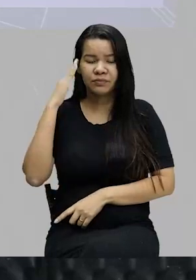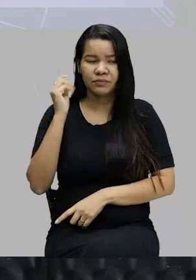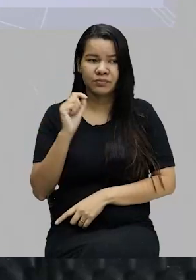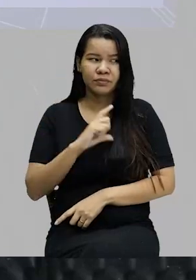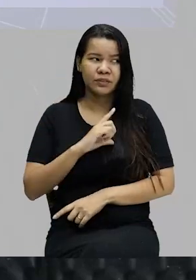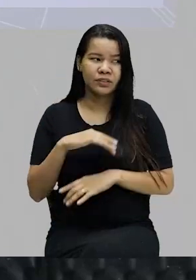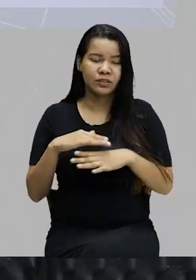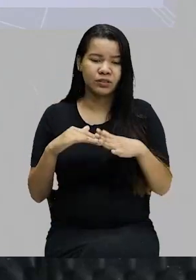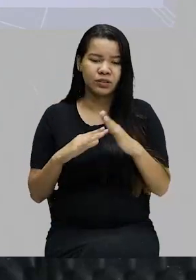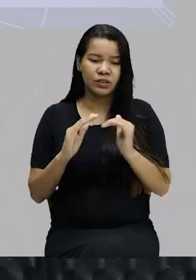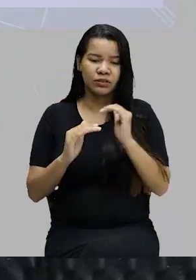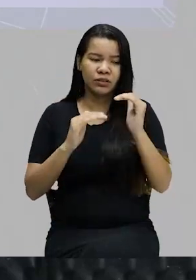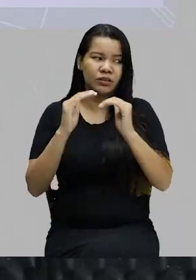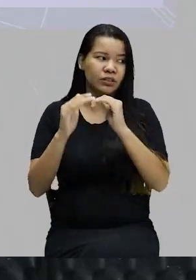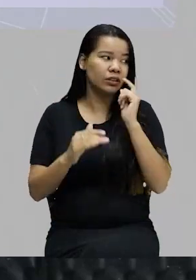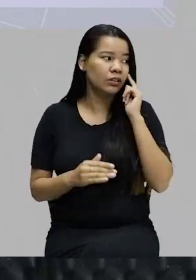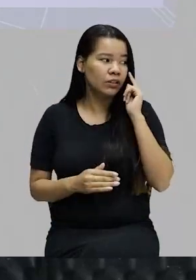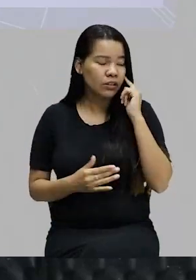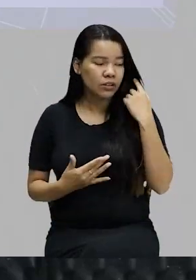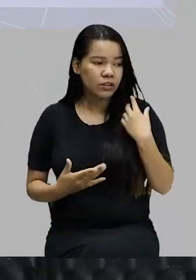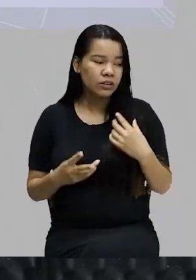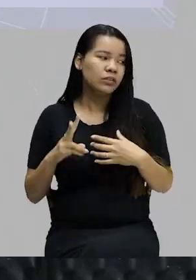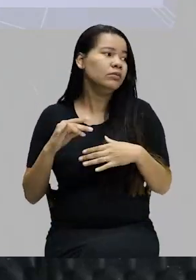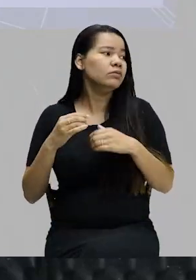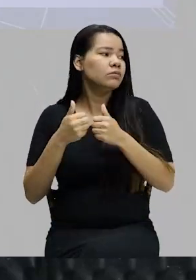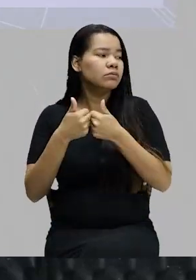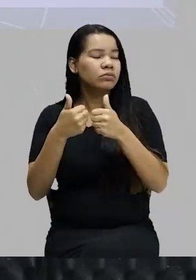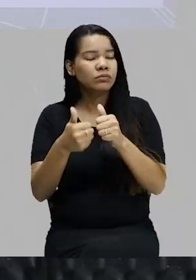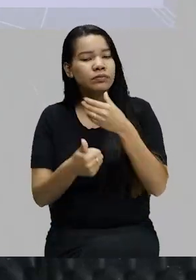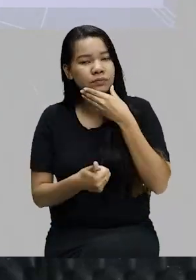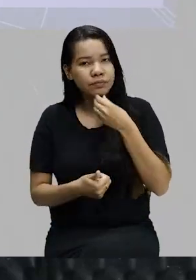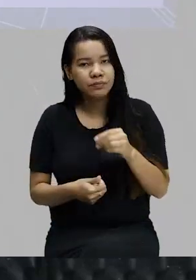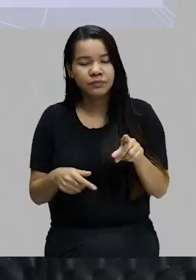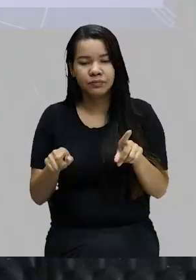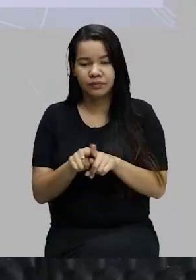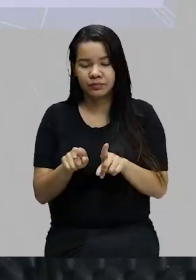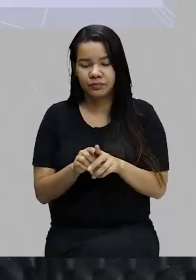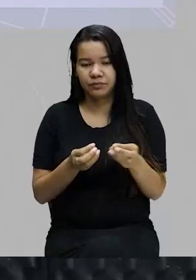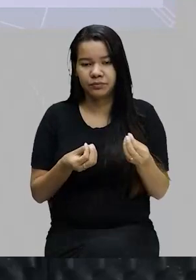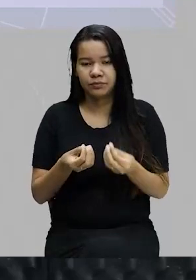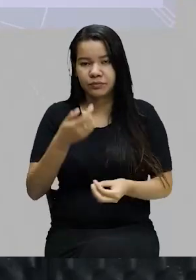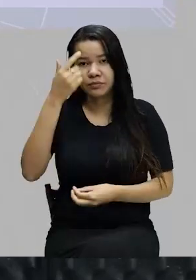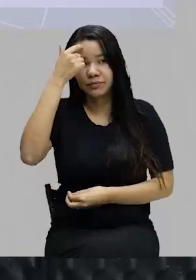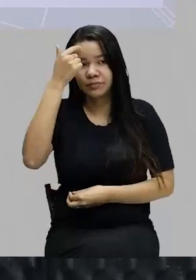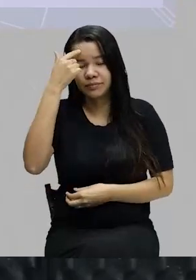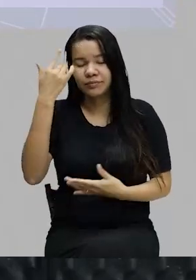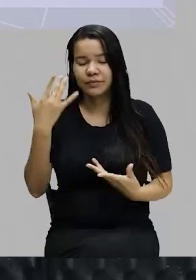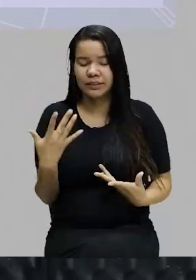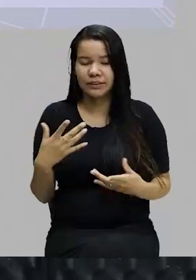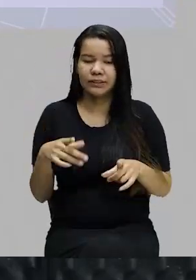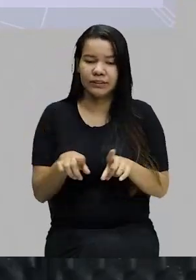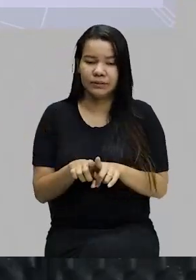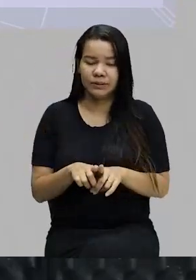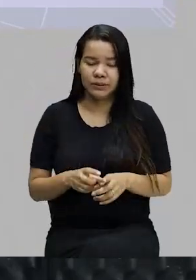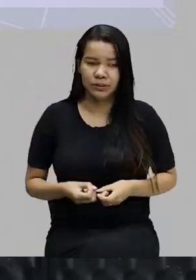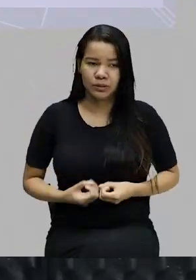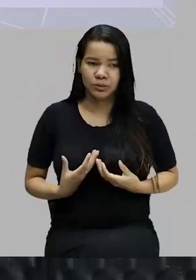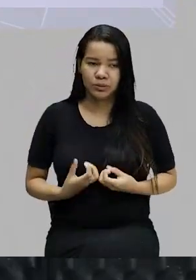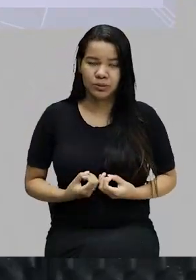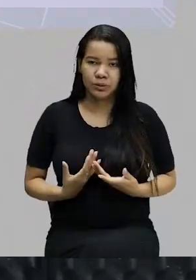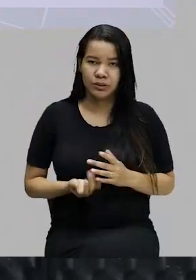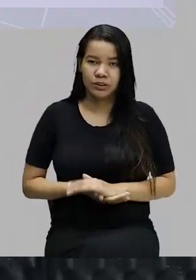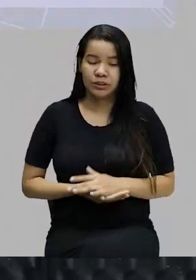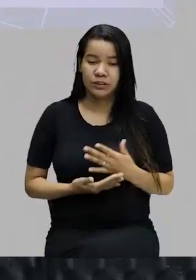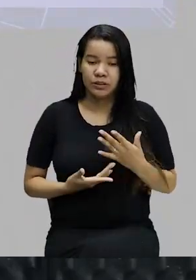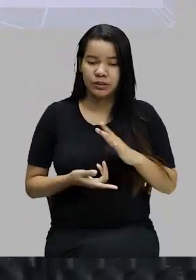da criticidade, que vai acompanhando o homem, e aí vai também acompanhando a sua forma de pensar e a sua forma de produzir. Então,